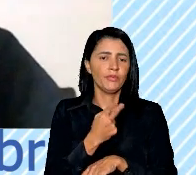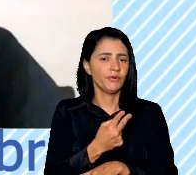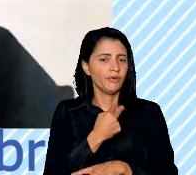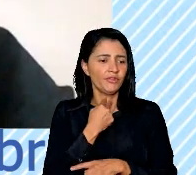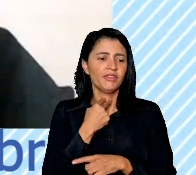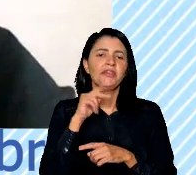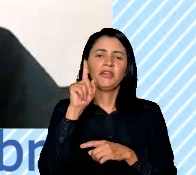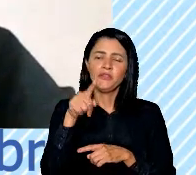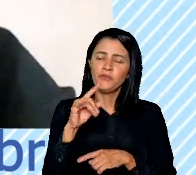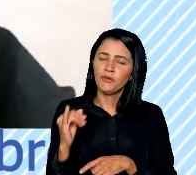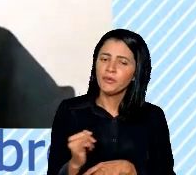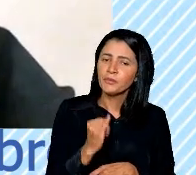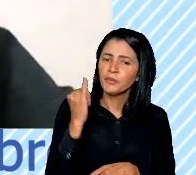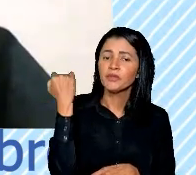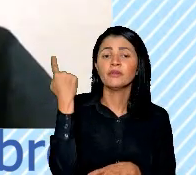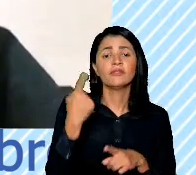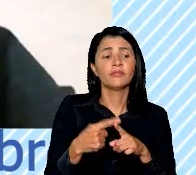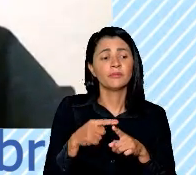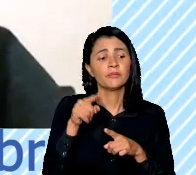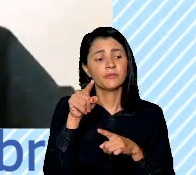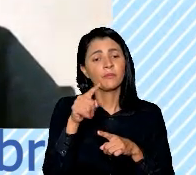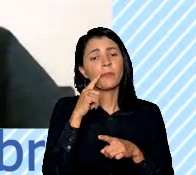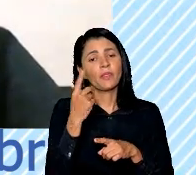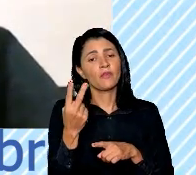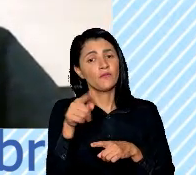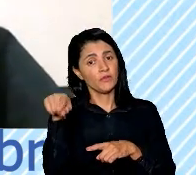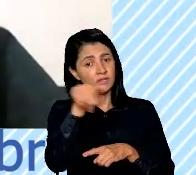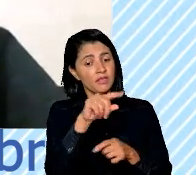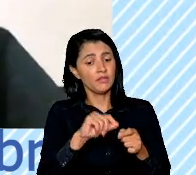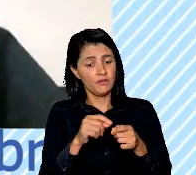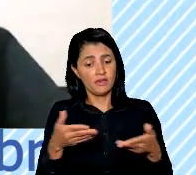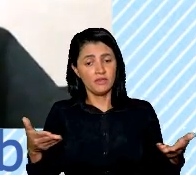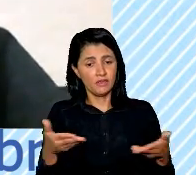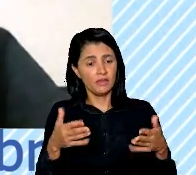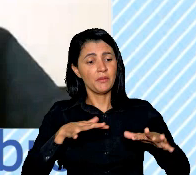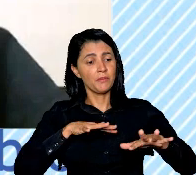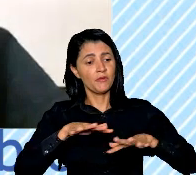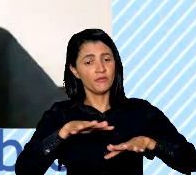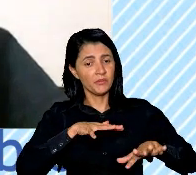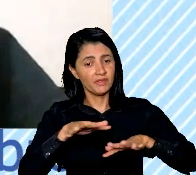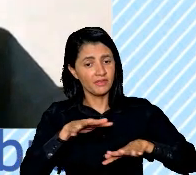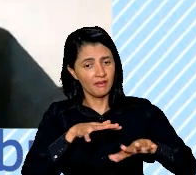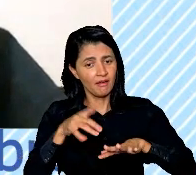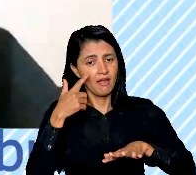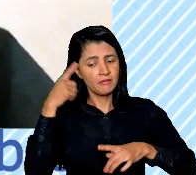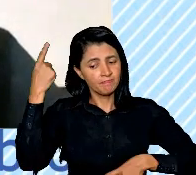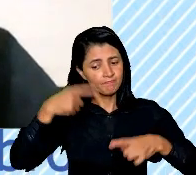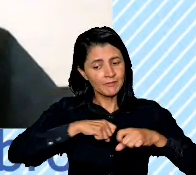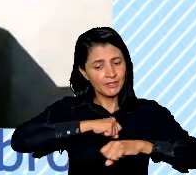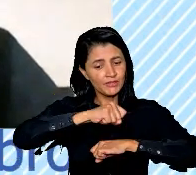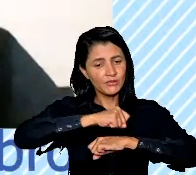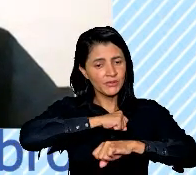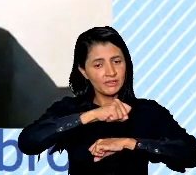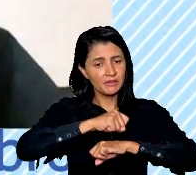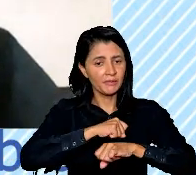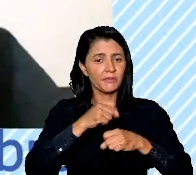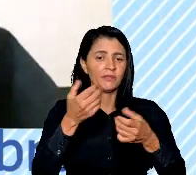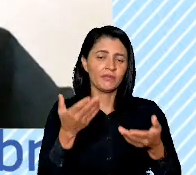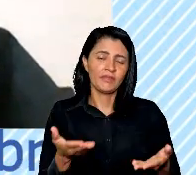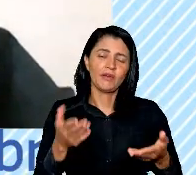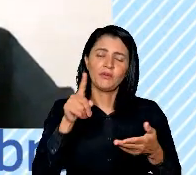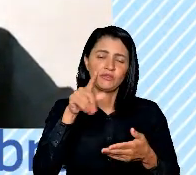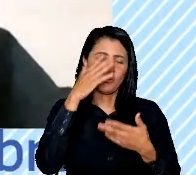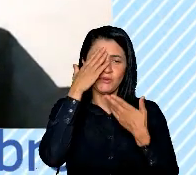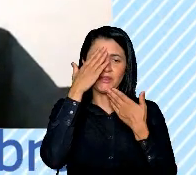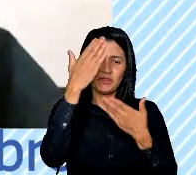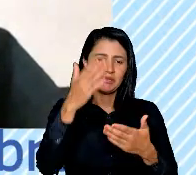muito importante o que vocês fizeram aqui hoje, né? Movimentar essas discussões. Então, é só